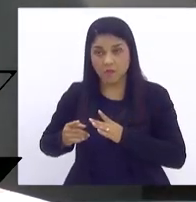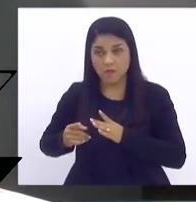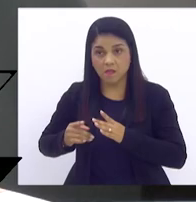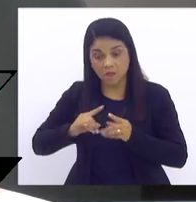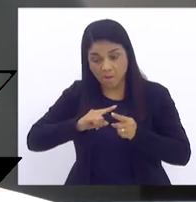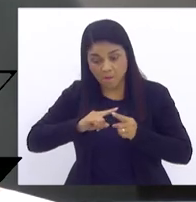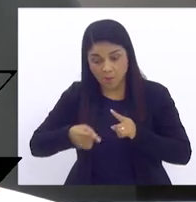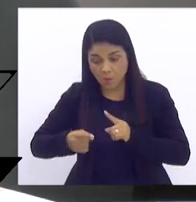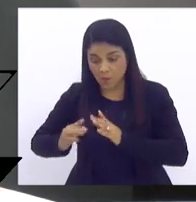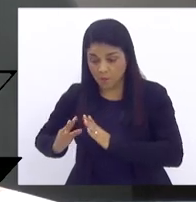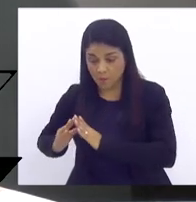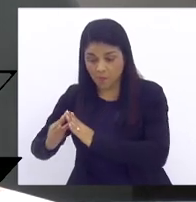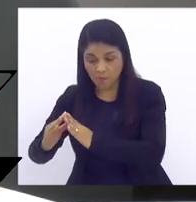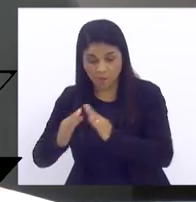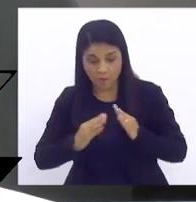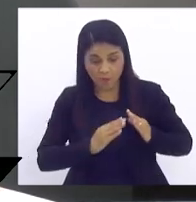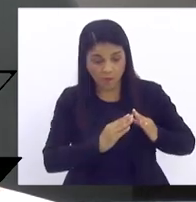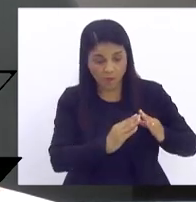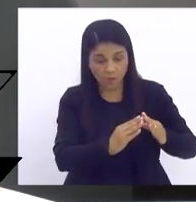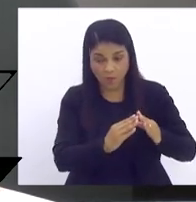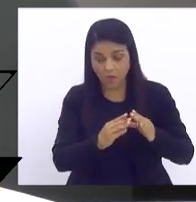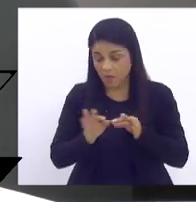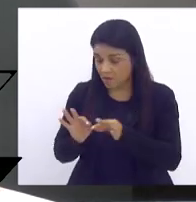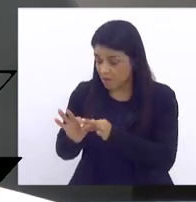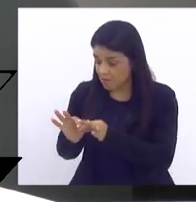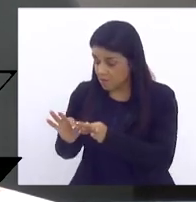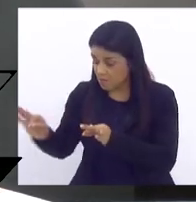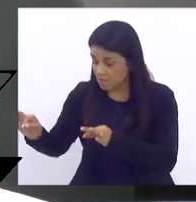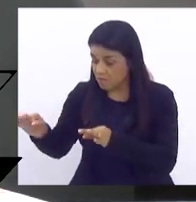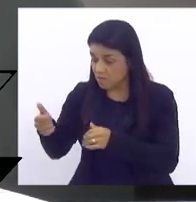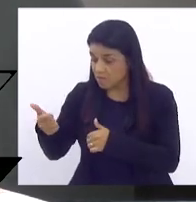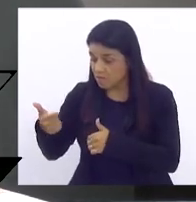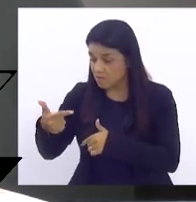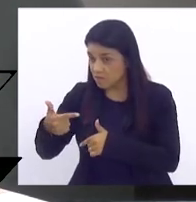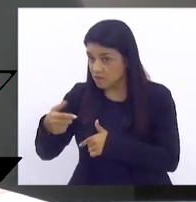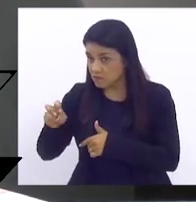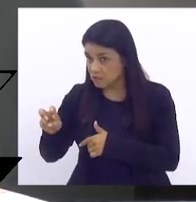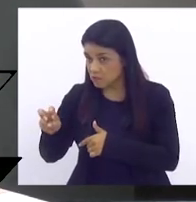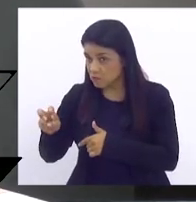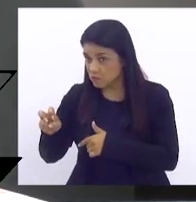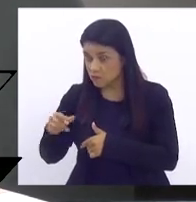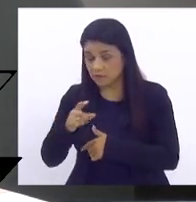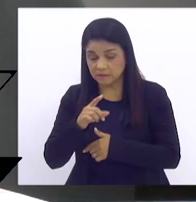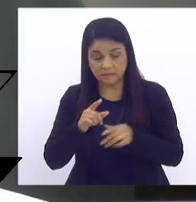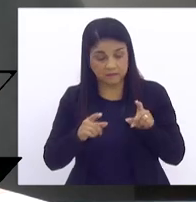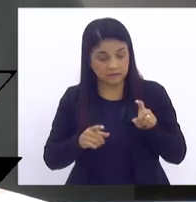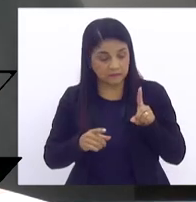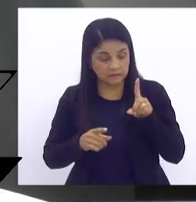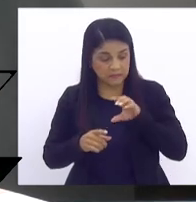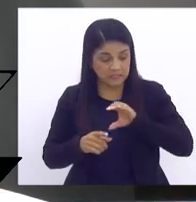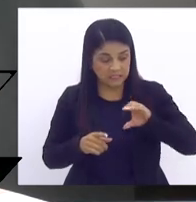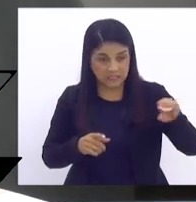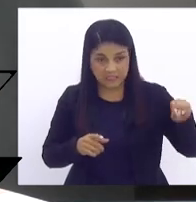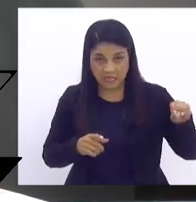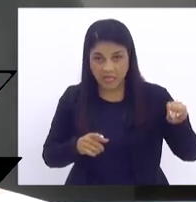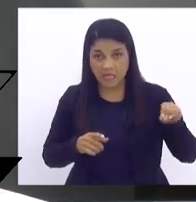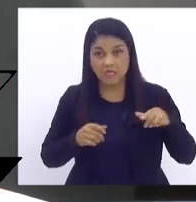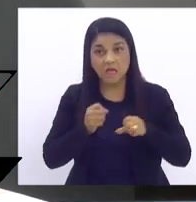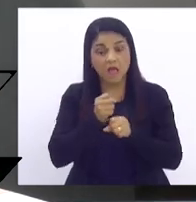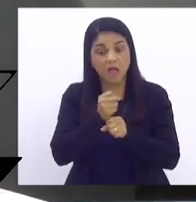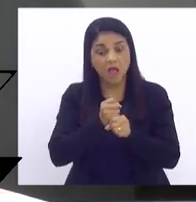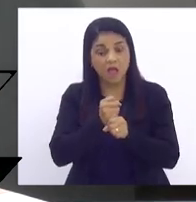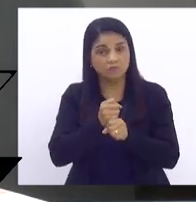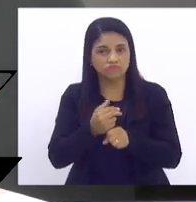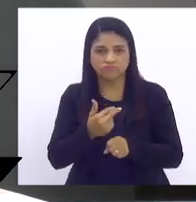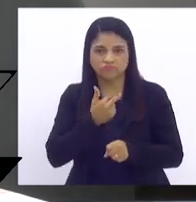de recorrência, de 25, 50 e 100 anos. E, da importância estratégica do rio, você usa o tempo de recorrência de 25, vai ter